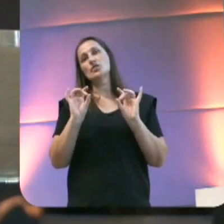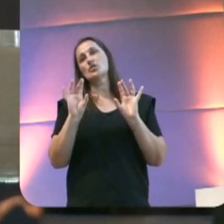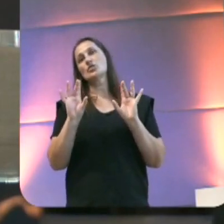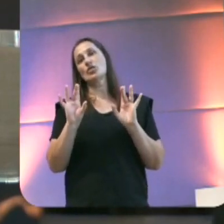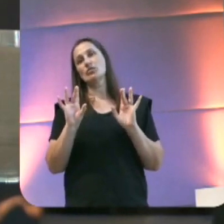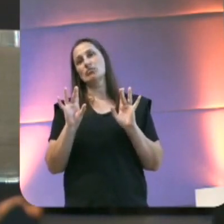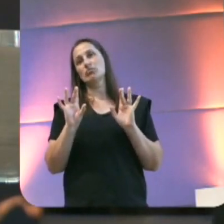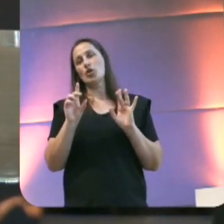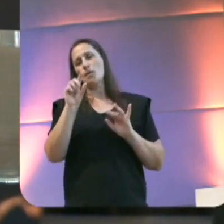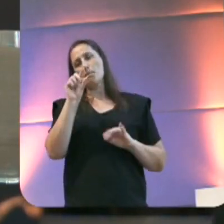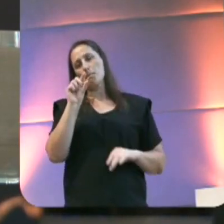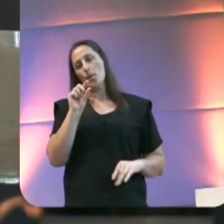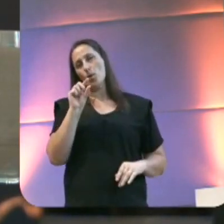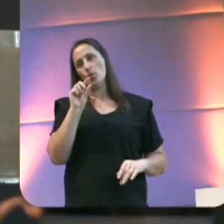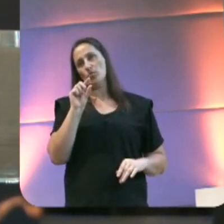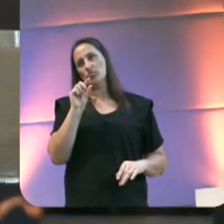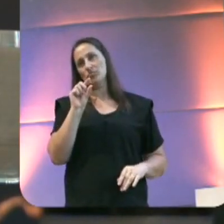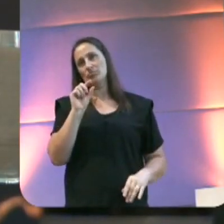Cuidado,